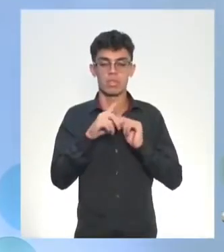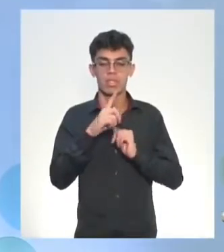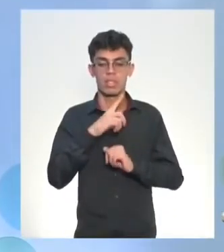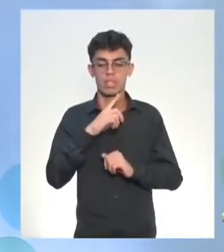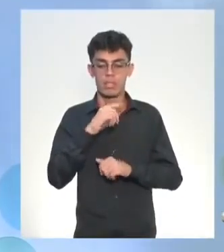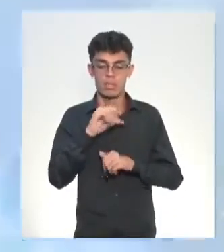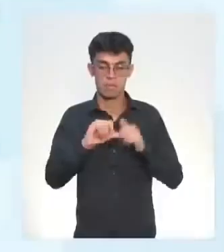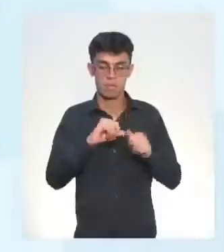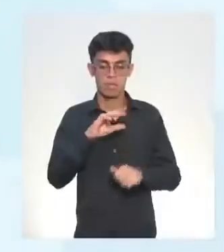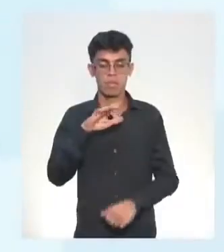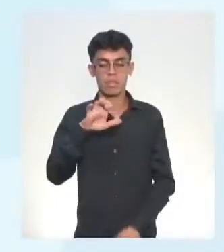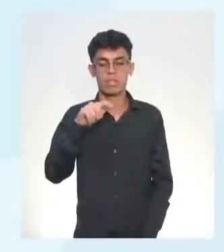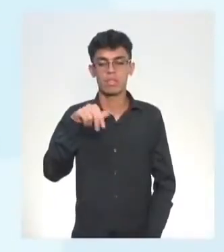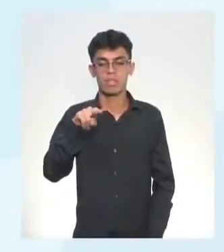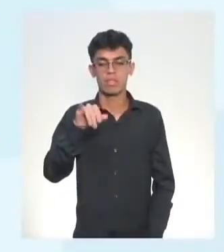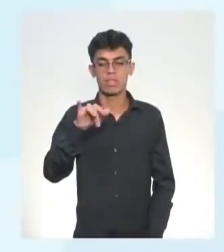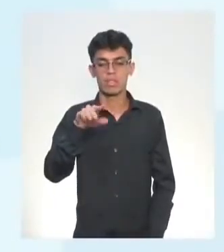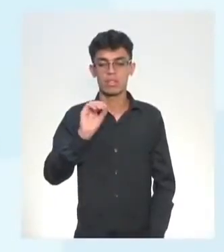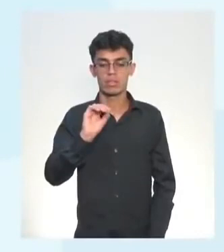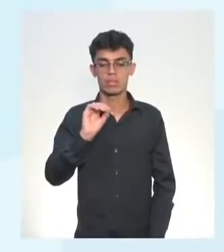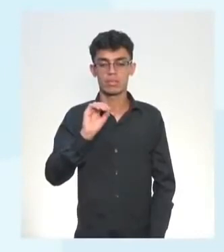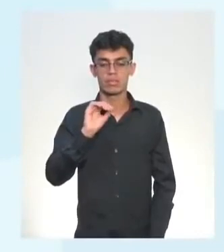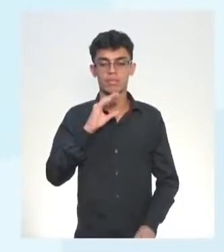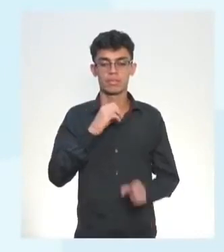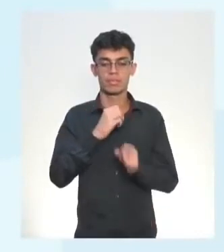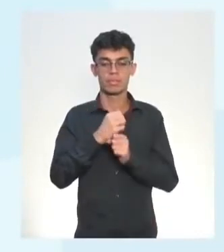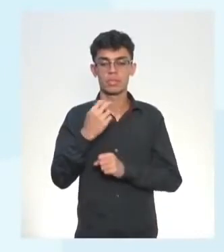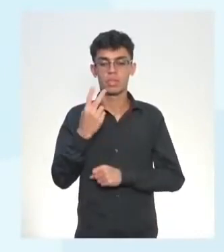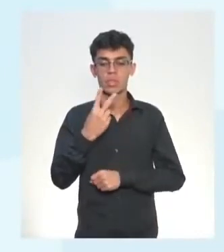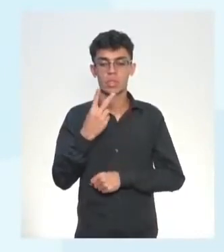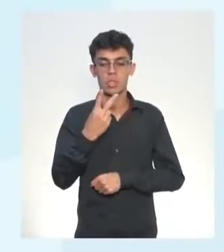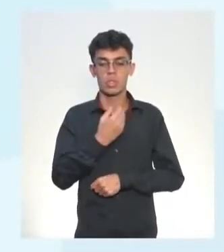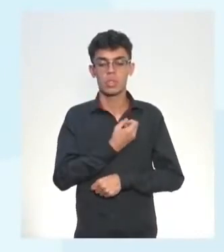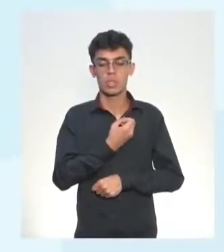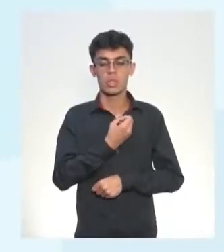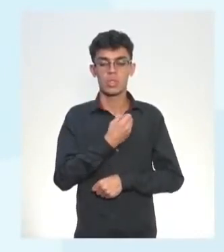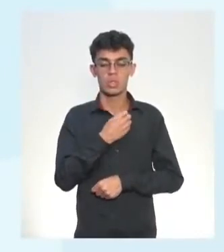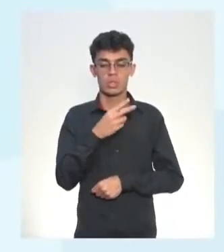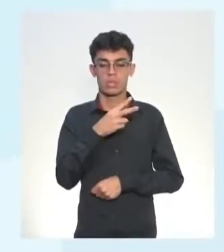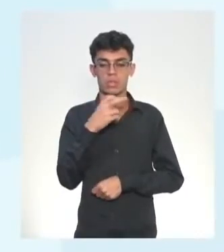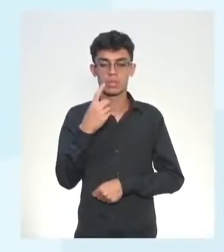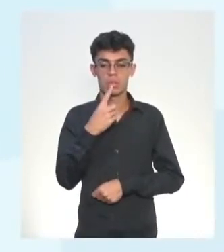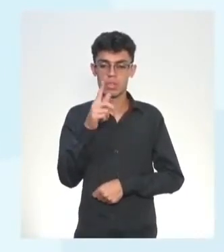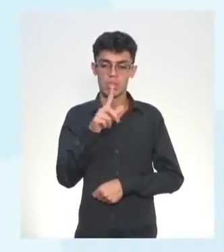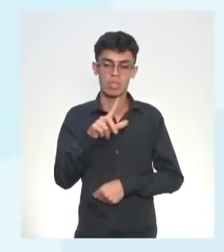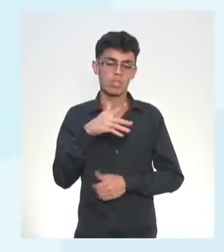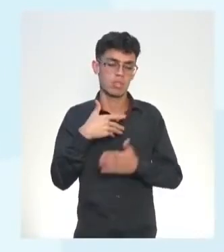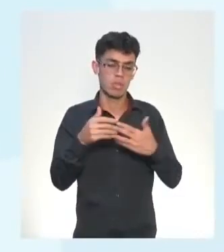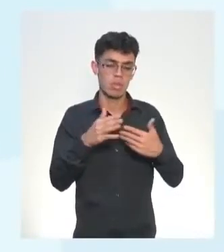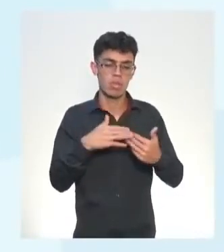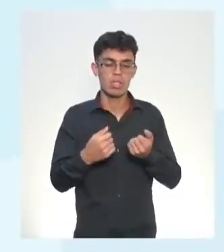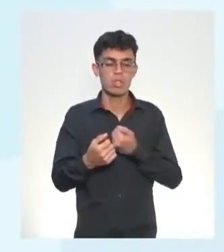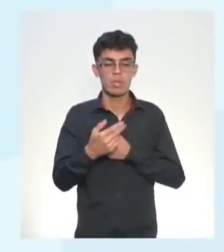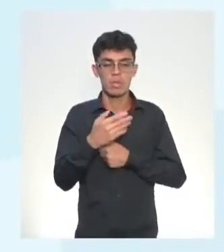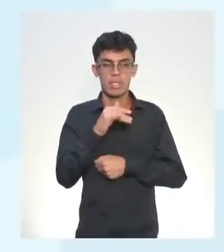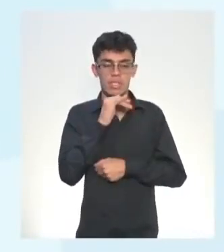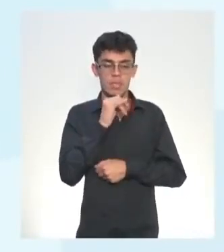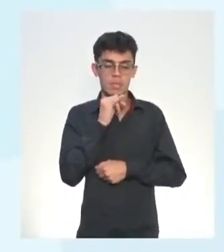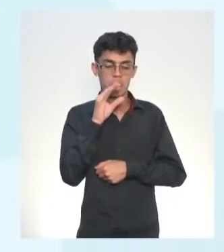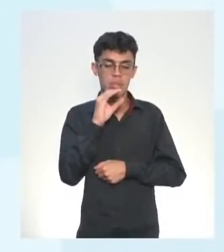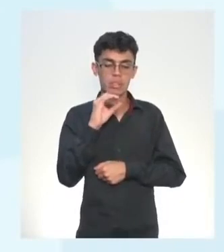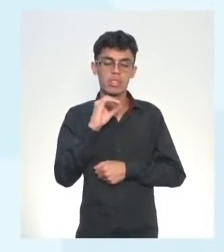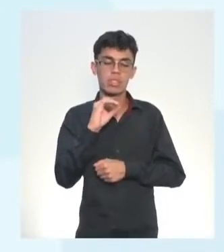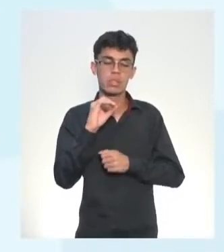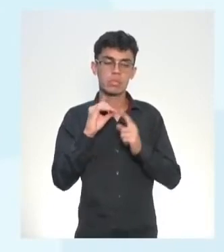claro isso aí para vocês. Ó, a soma de dois números é igual a 1. Note que aqui pode ser qualquer número, né? Por exemplo, poderia ser o 0